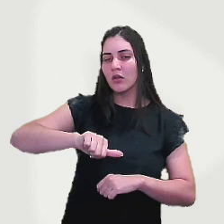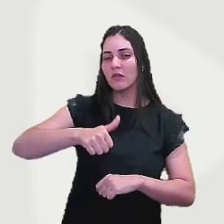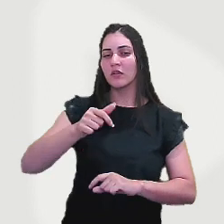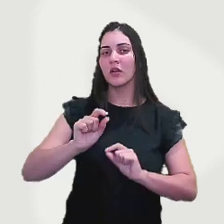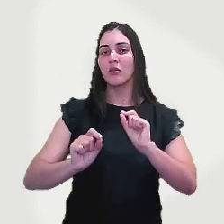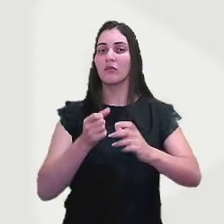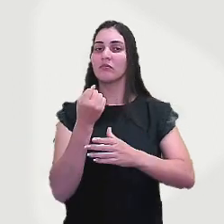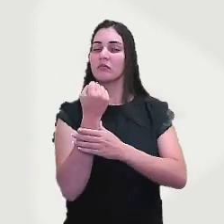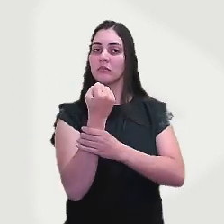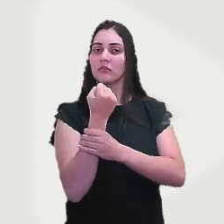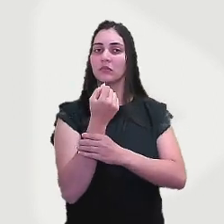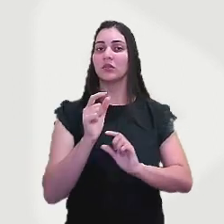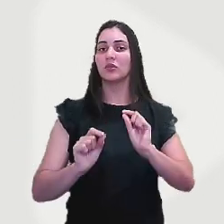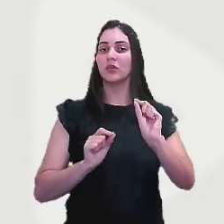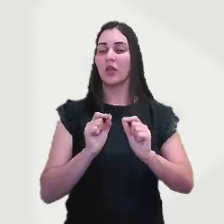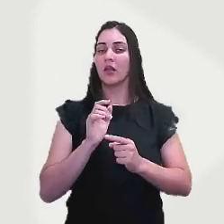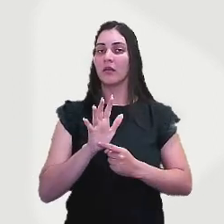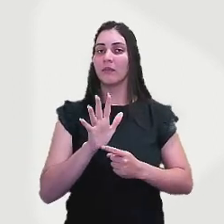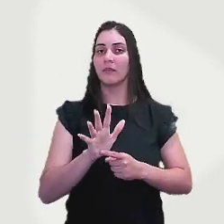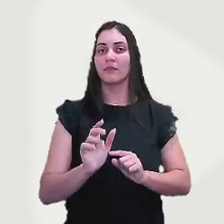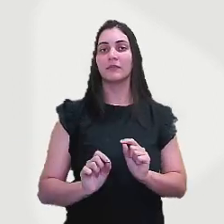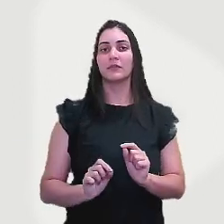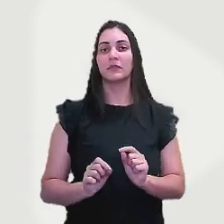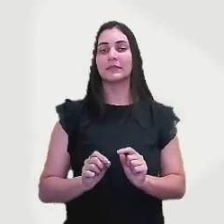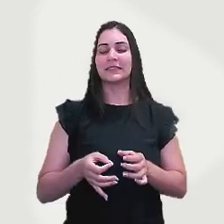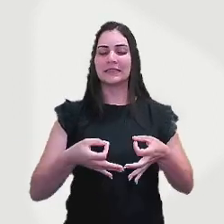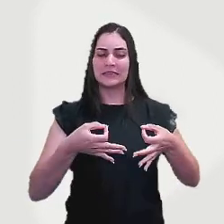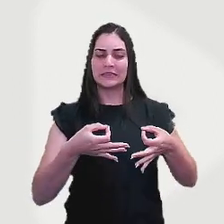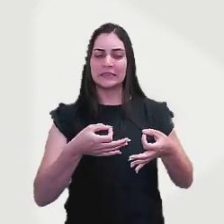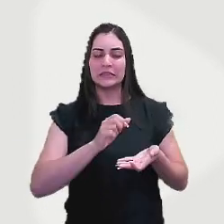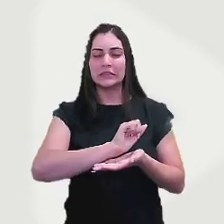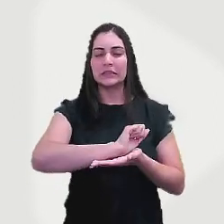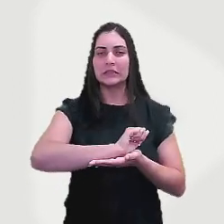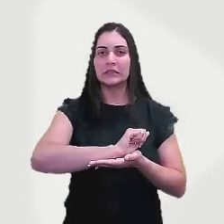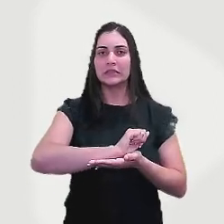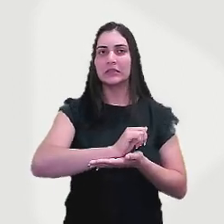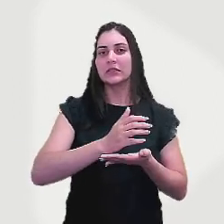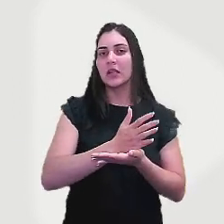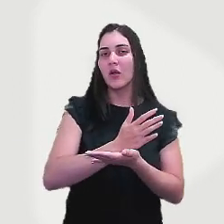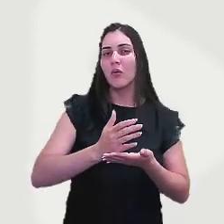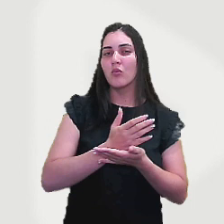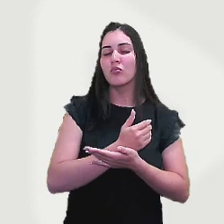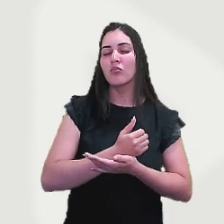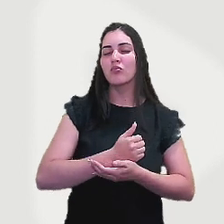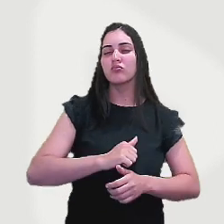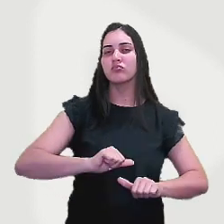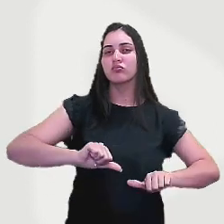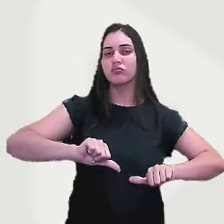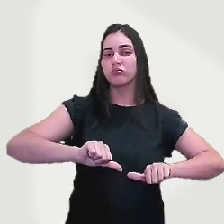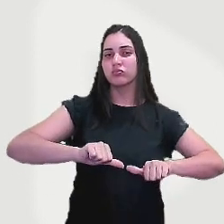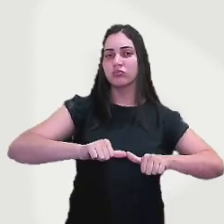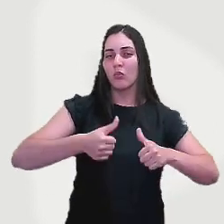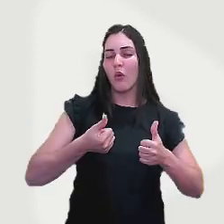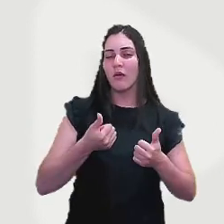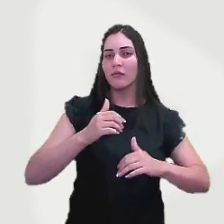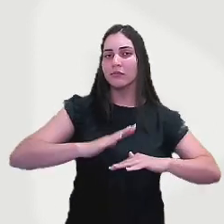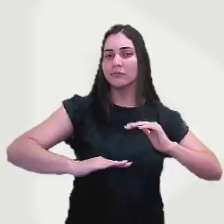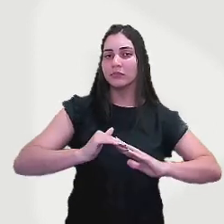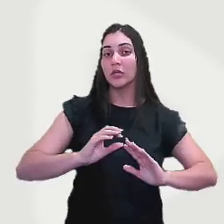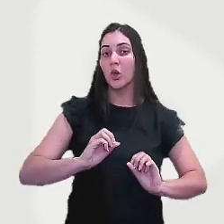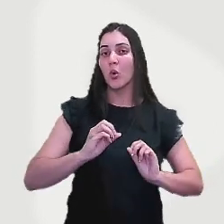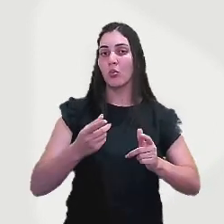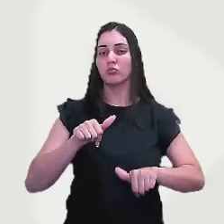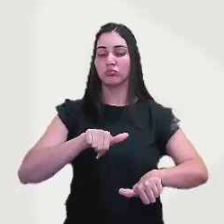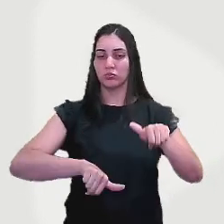a garantia de quê? De ele apresentar certas qualidades ou transformações.